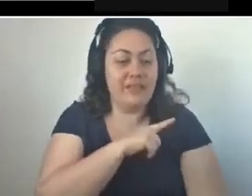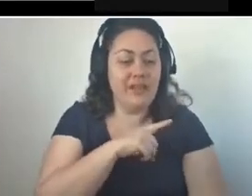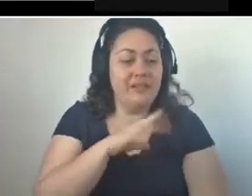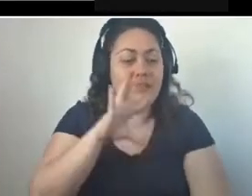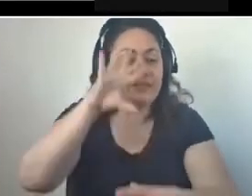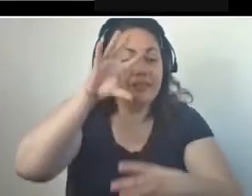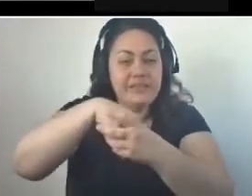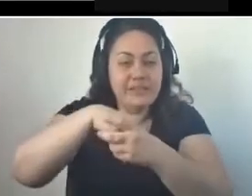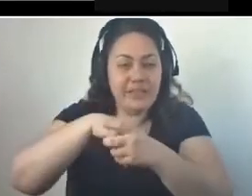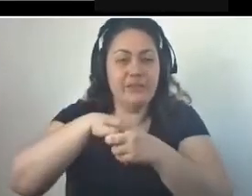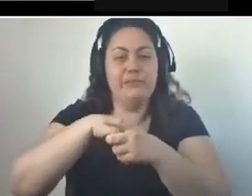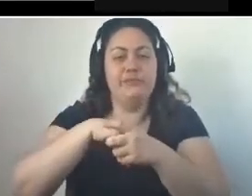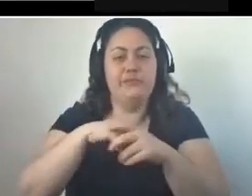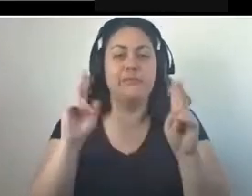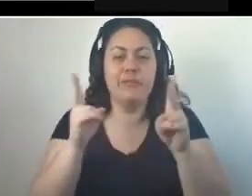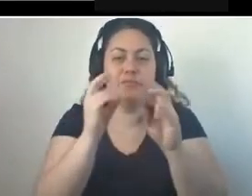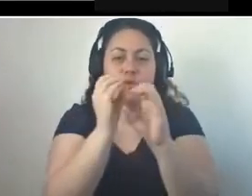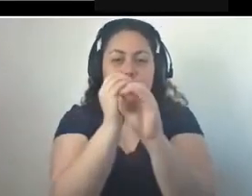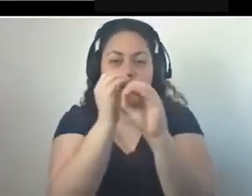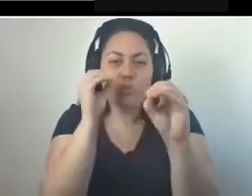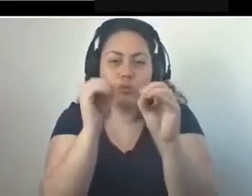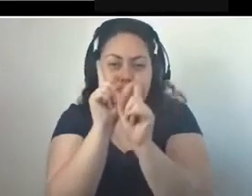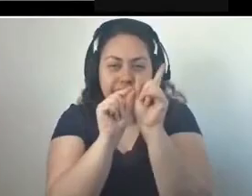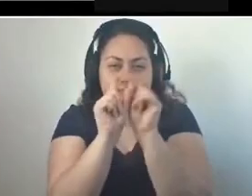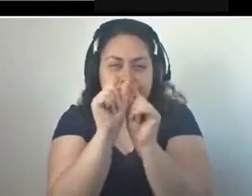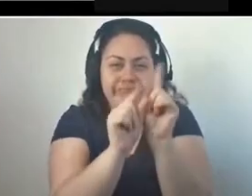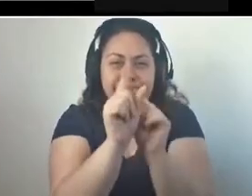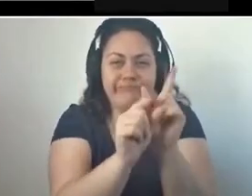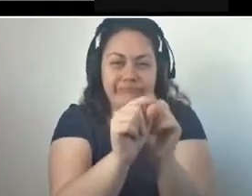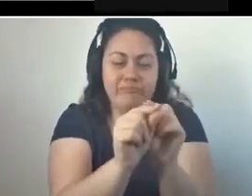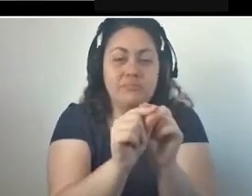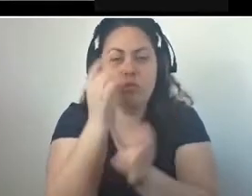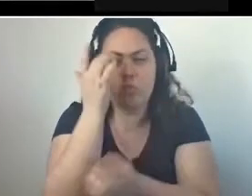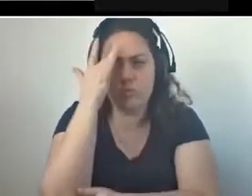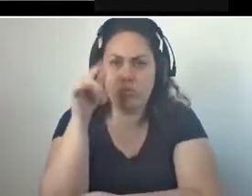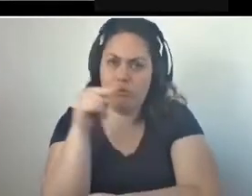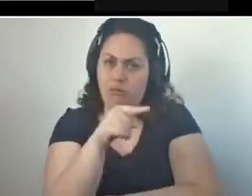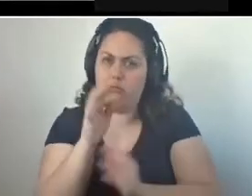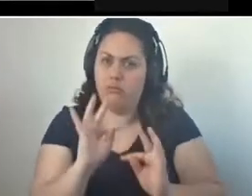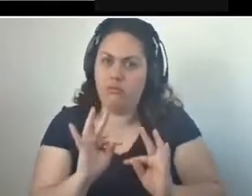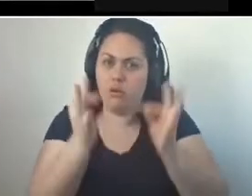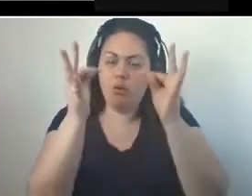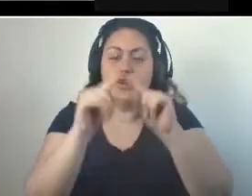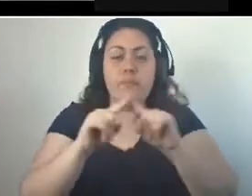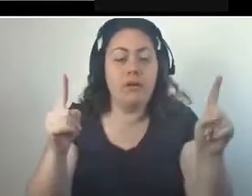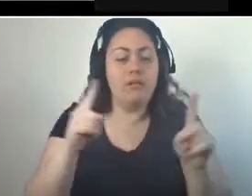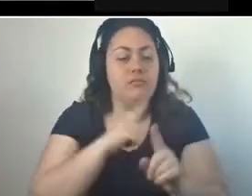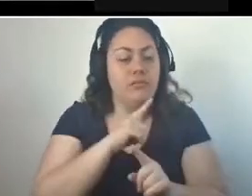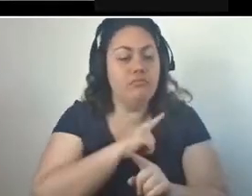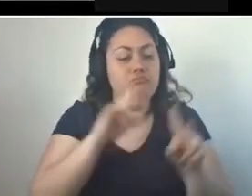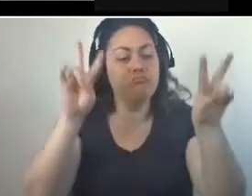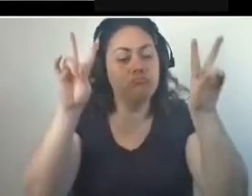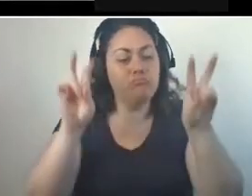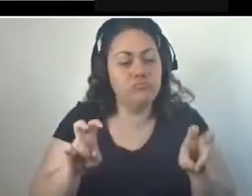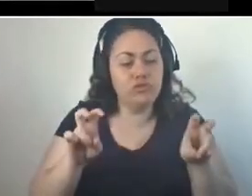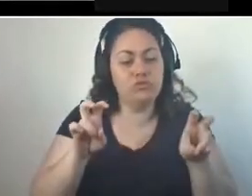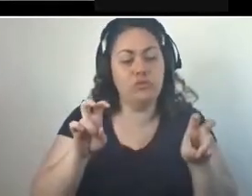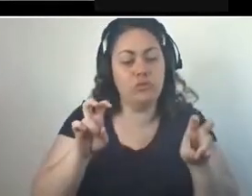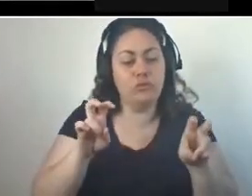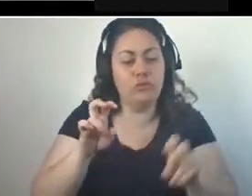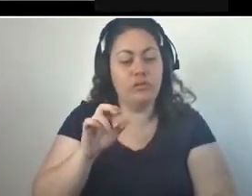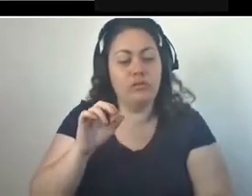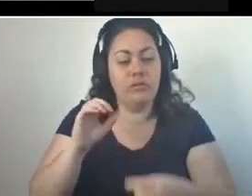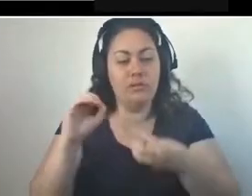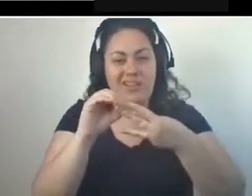aqui. E eu não sei se é por essa tecnologia, mas os títulos de anticorpo IgG, aí são